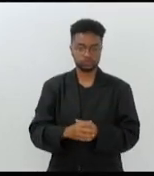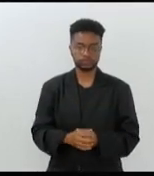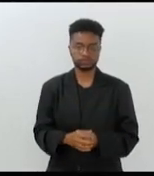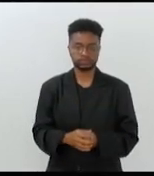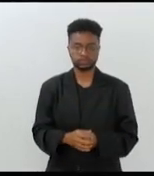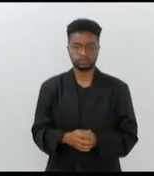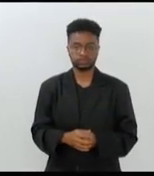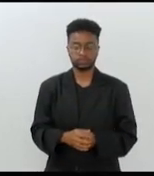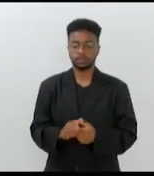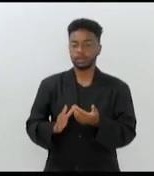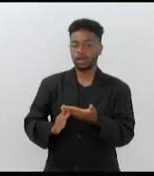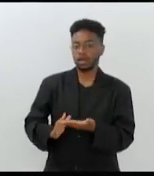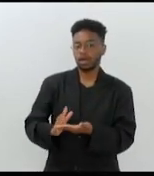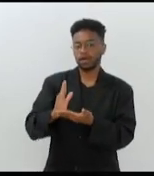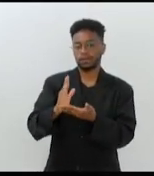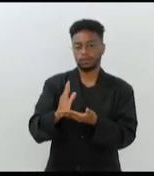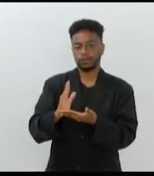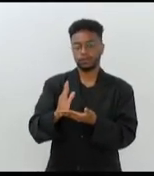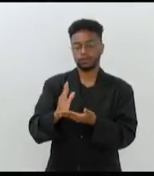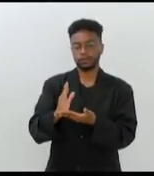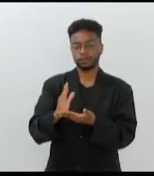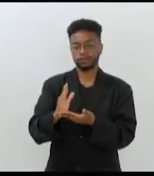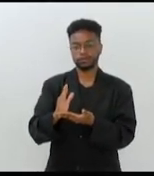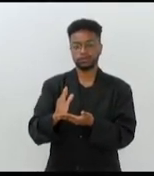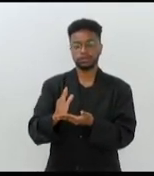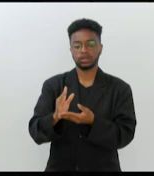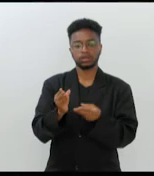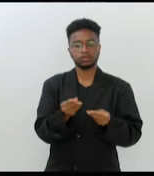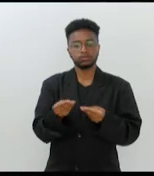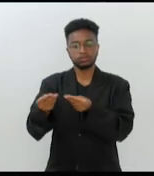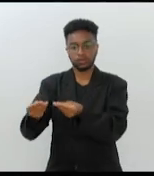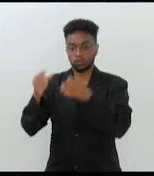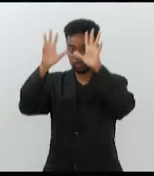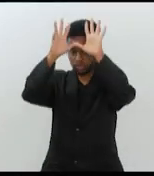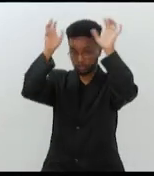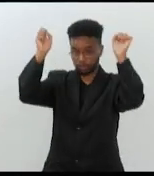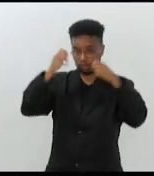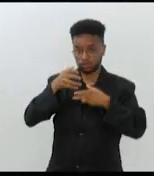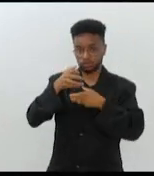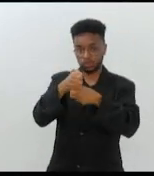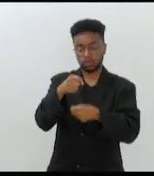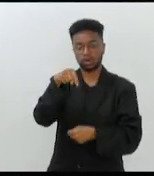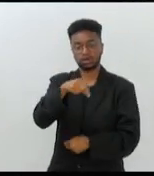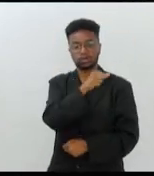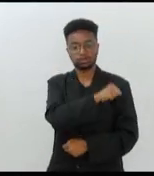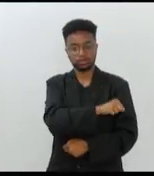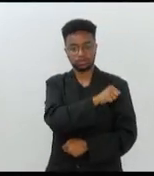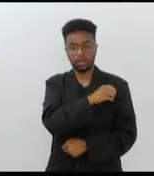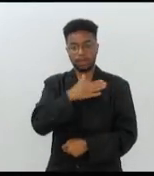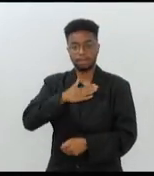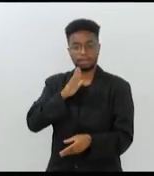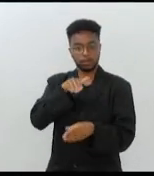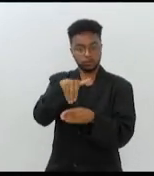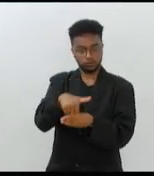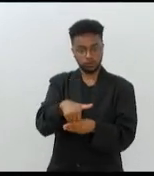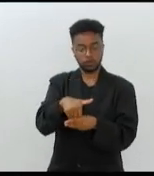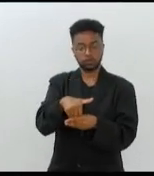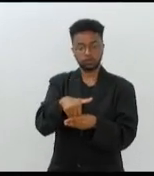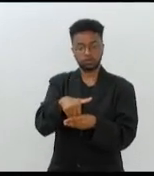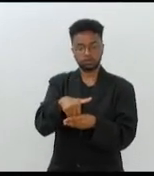oportunidade, aprovou que fosse remetido ao Tribunal de Contas do Estado, com meu voto,